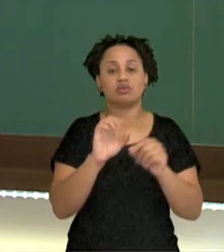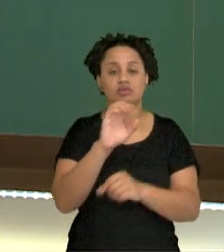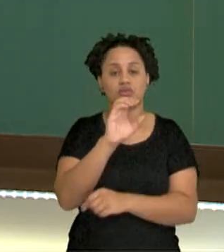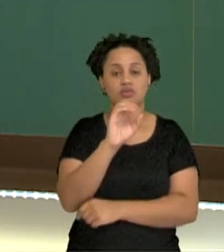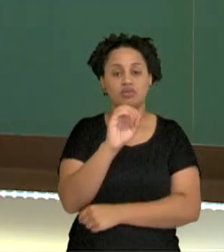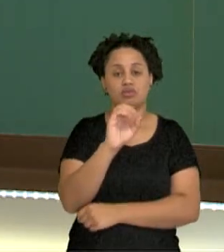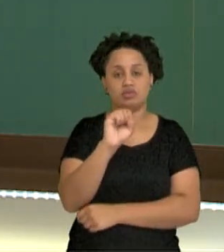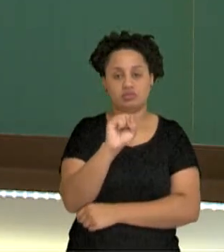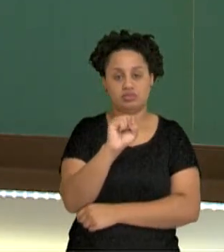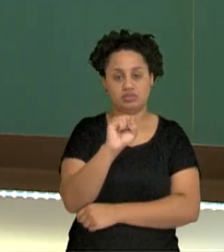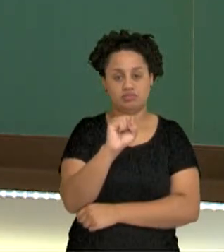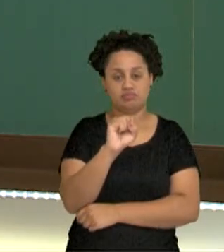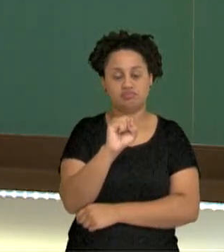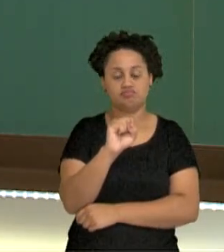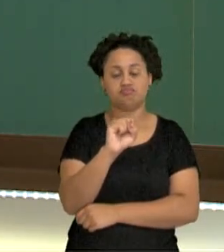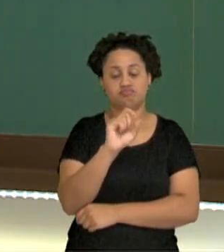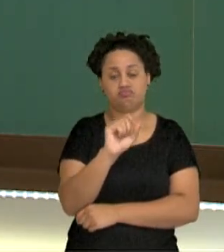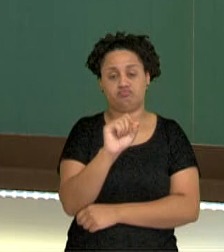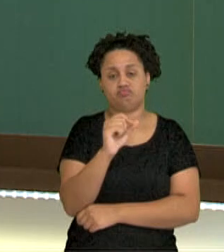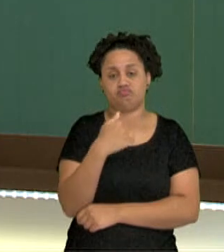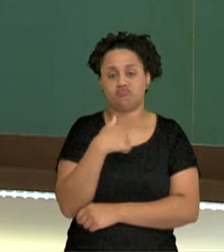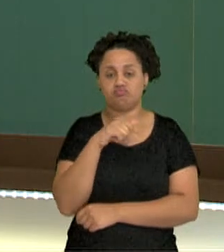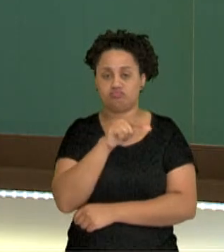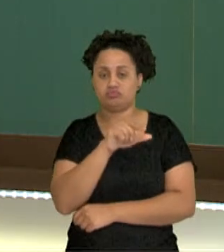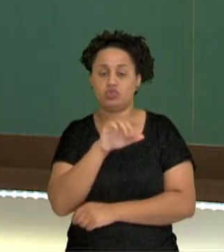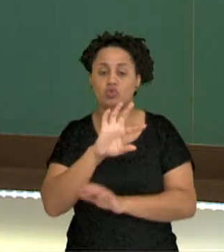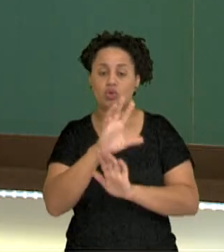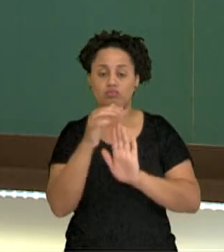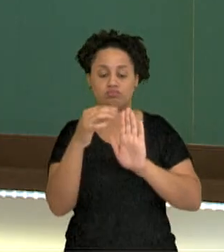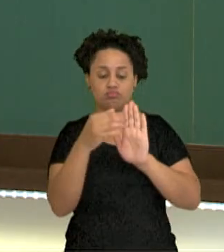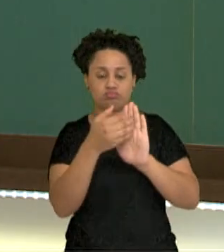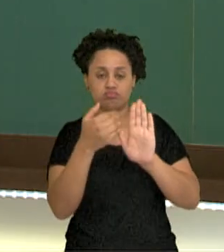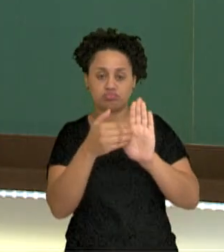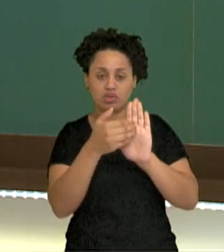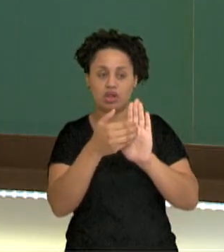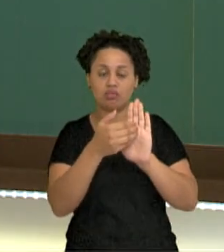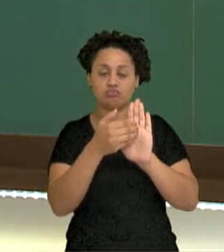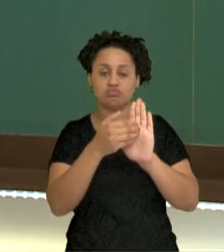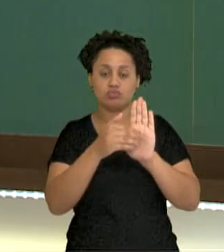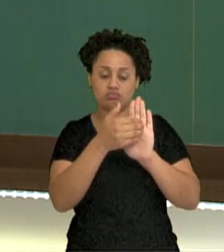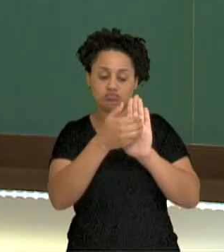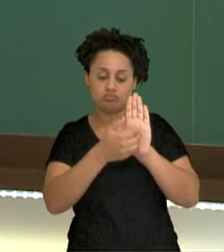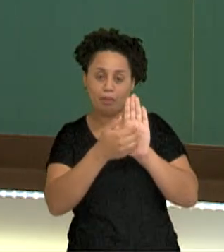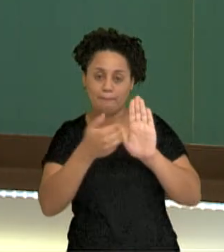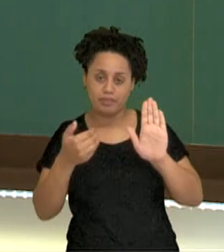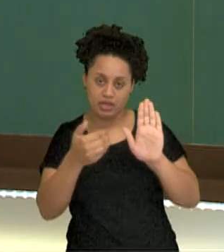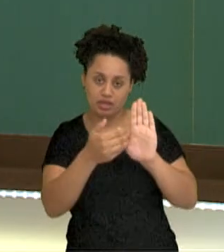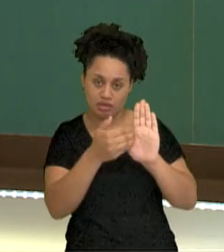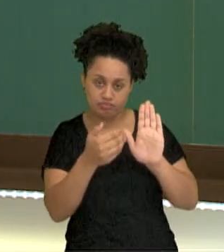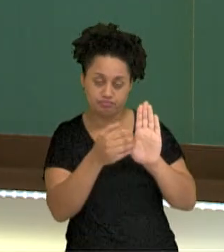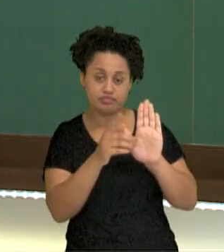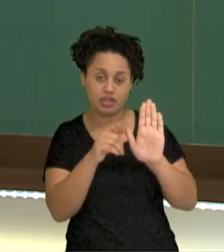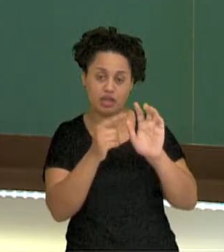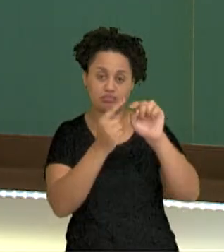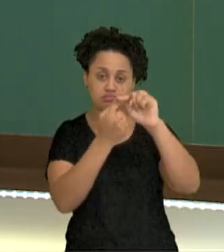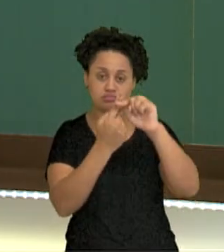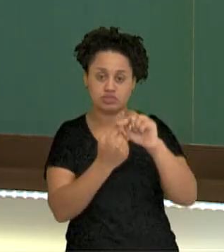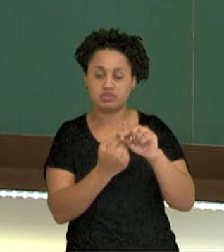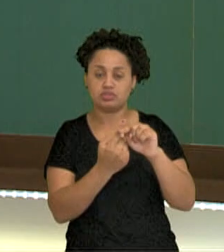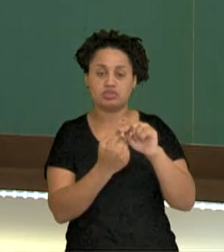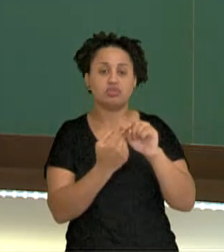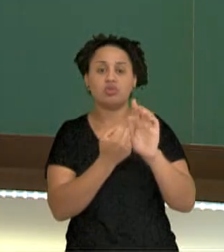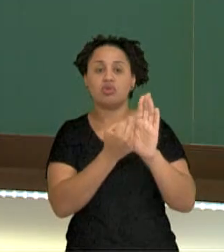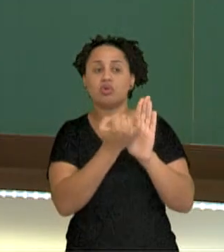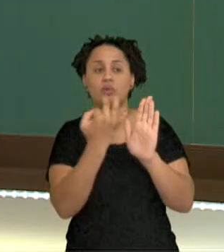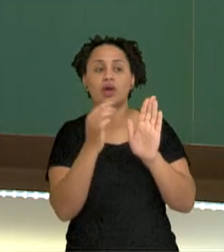o cosseno. O cosseno, todos os quadrantes que estão à direita do eixo Y são positivos. Quais estão